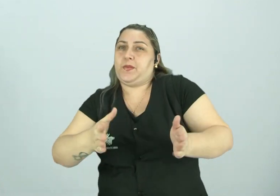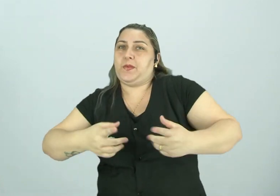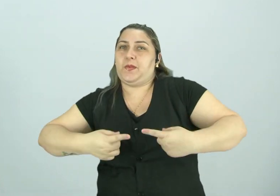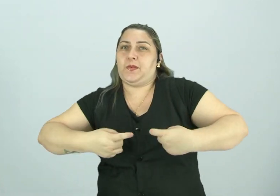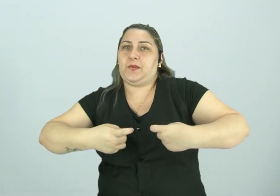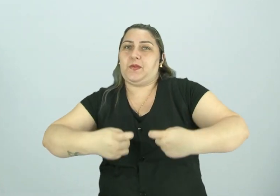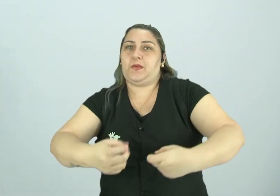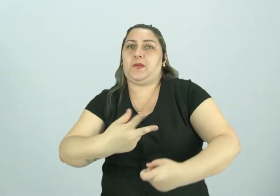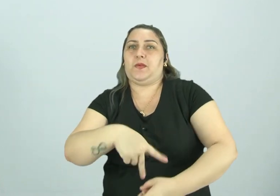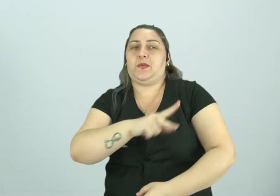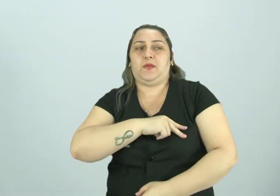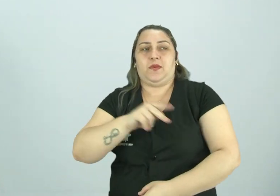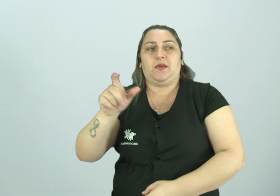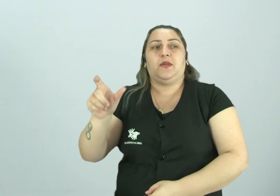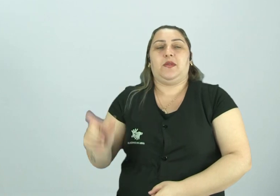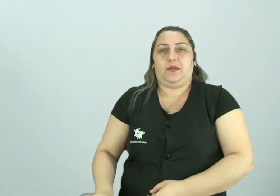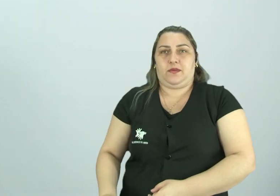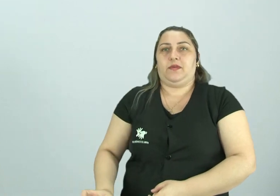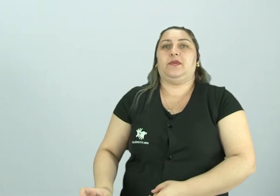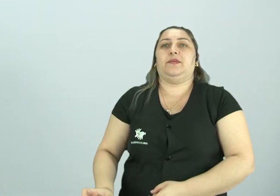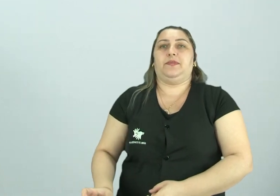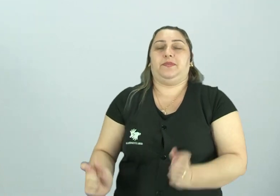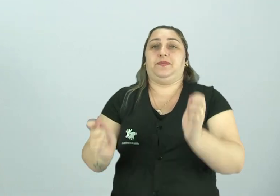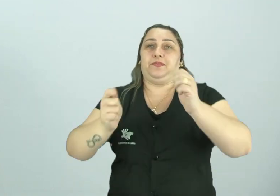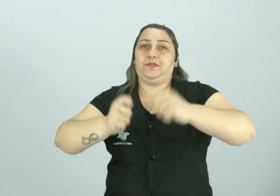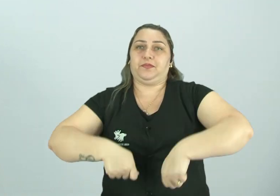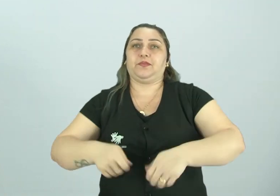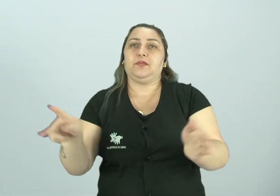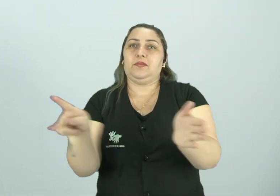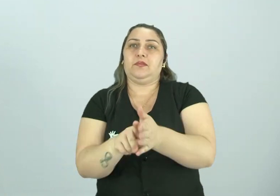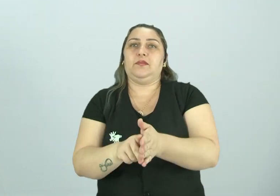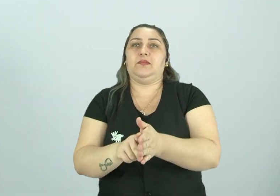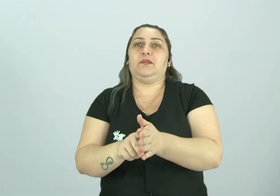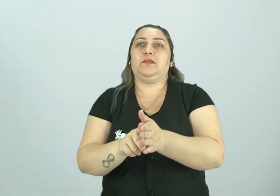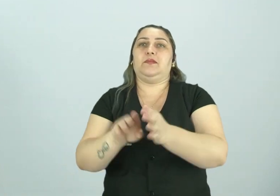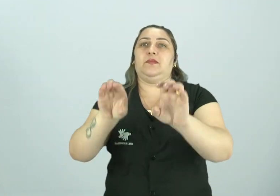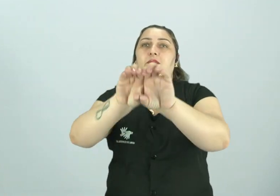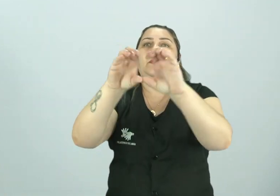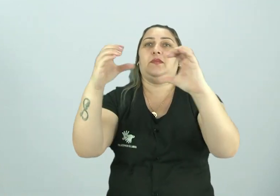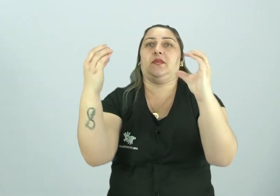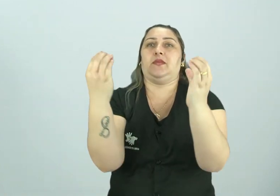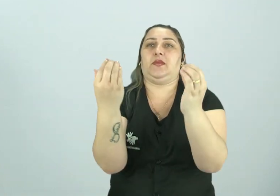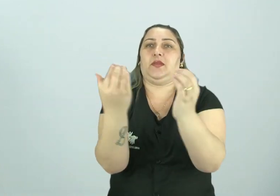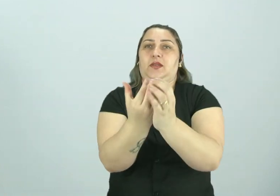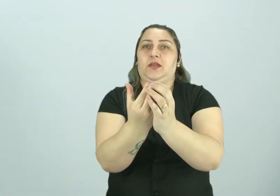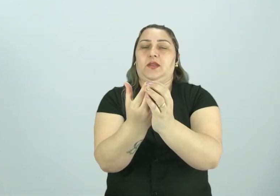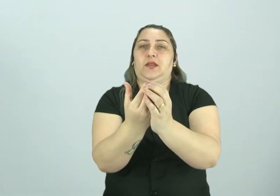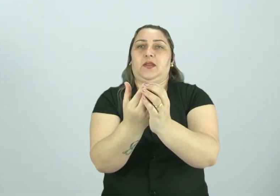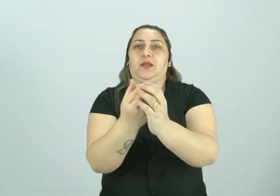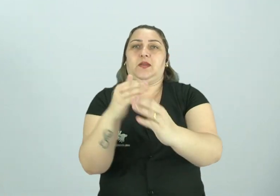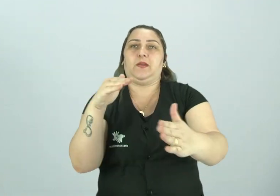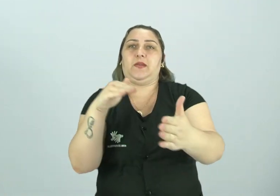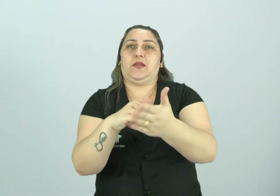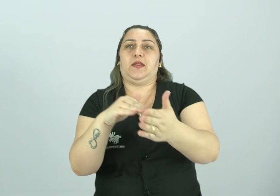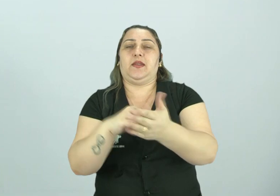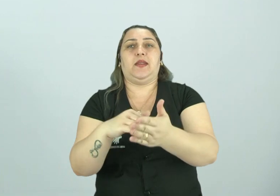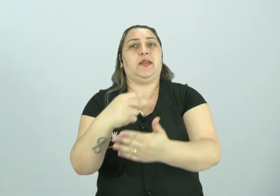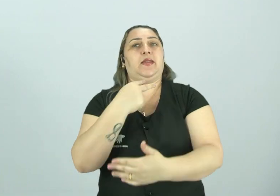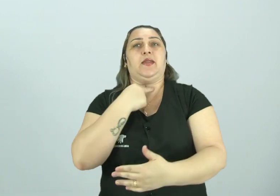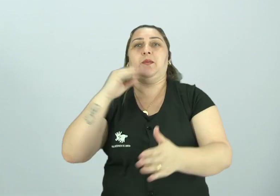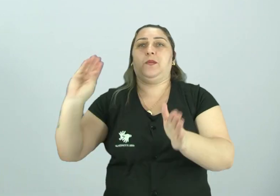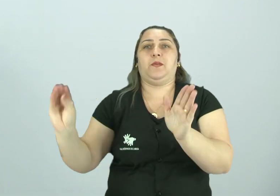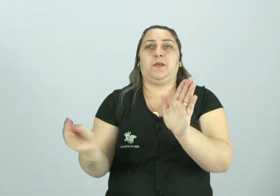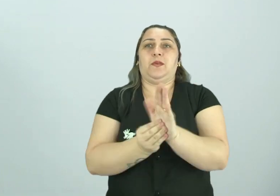os espanhóis, uma das condições que o próprio Congresso americano impôs é que não poderiam